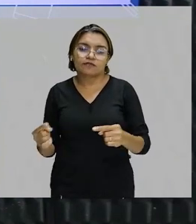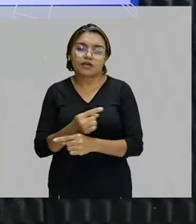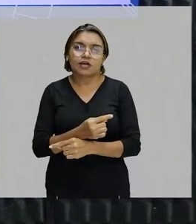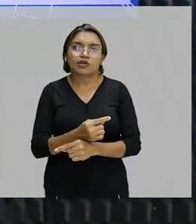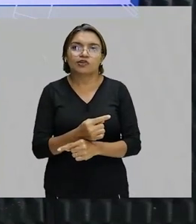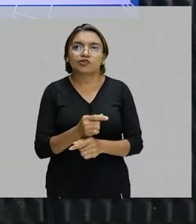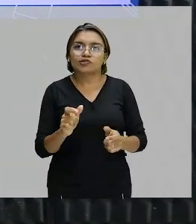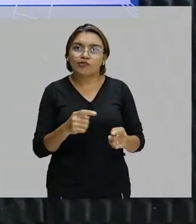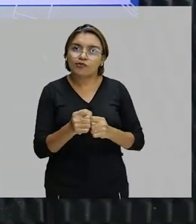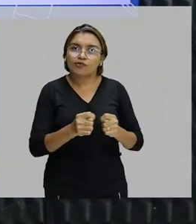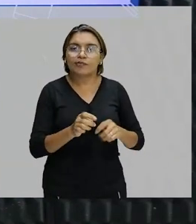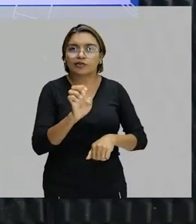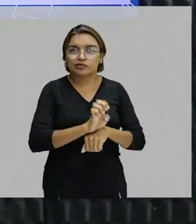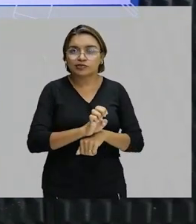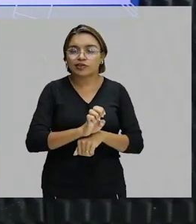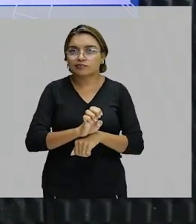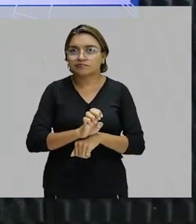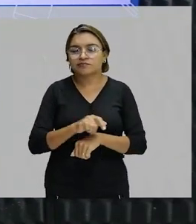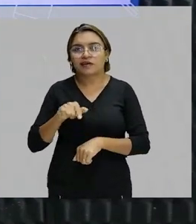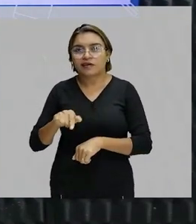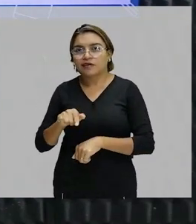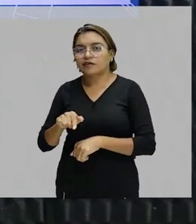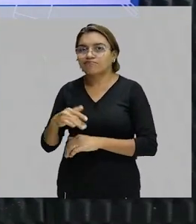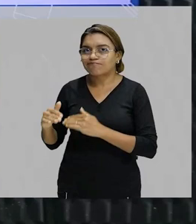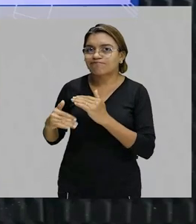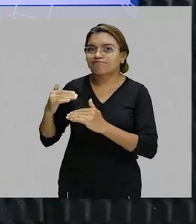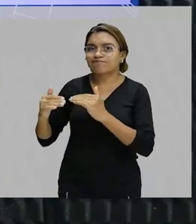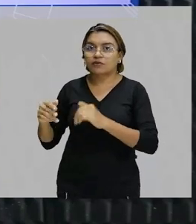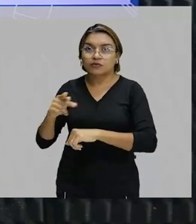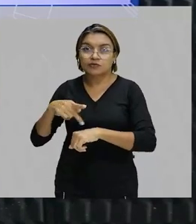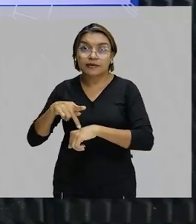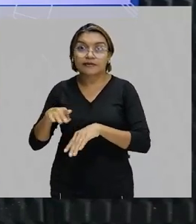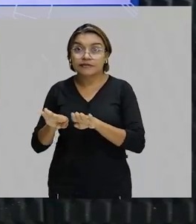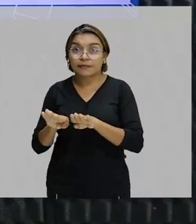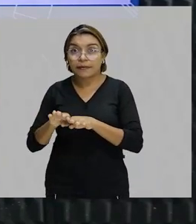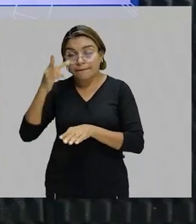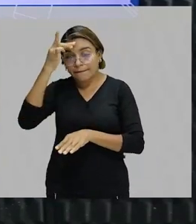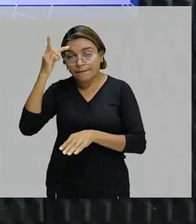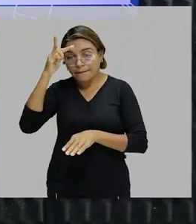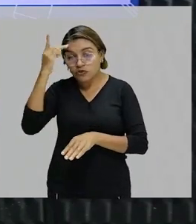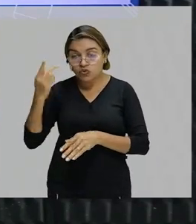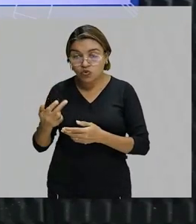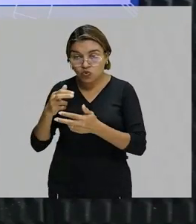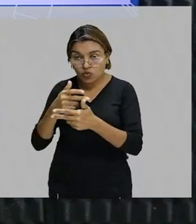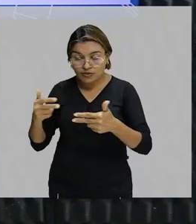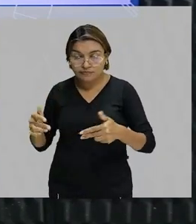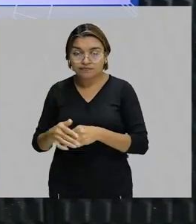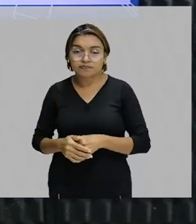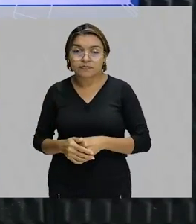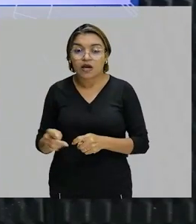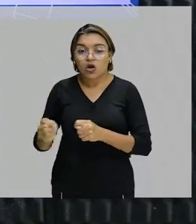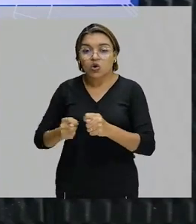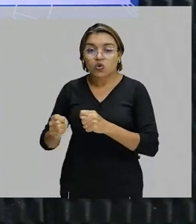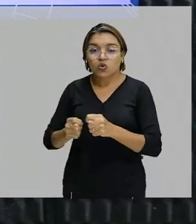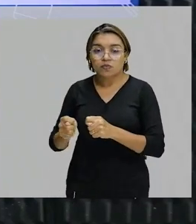economia planificada como fonte para idade do país e das pessoas o que que é economia de mercado primeiramente